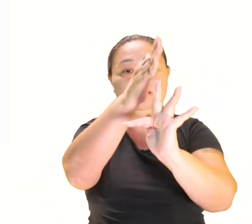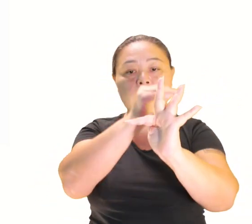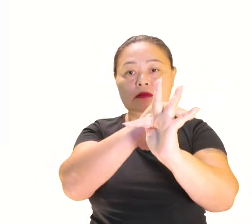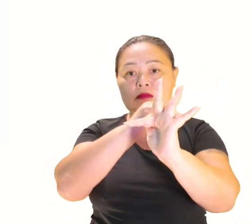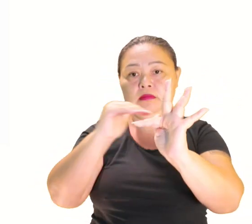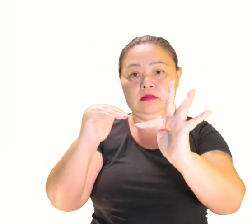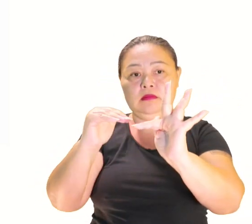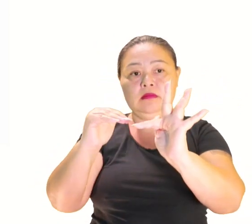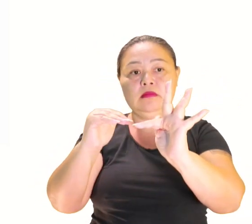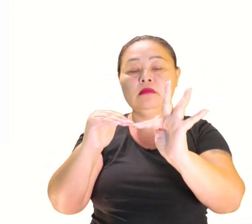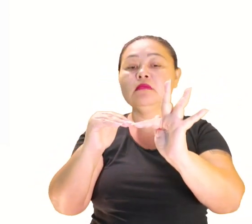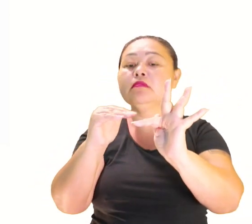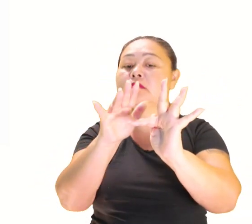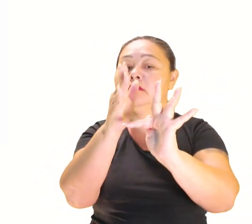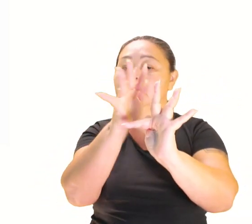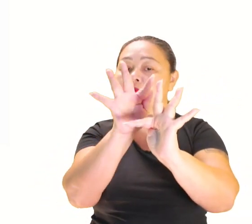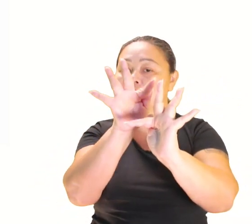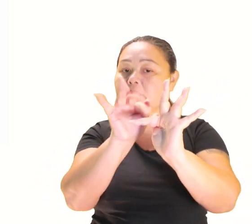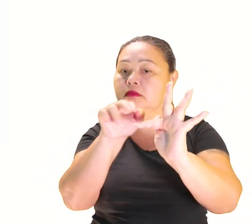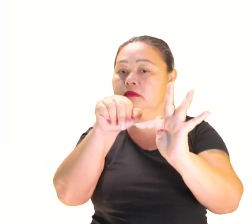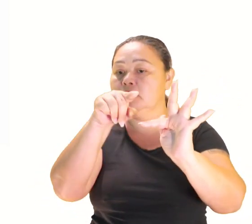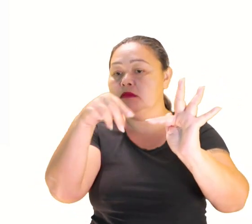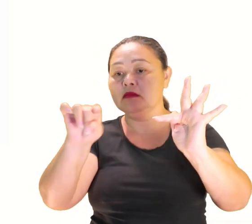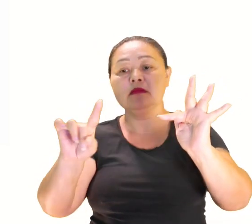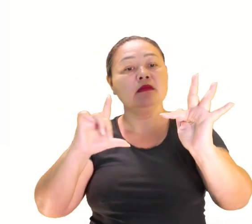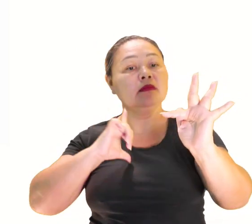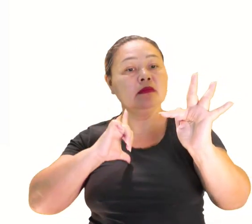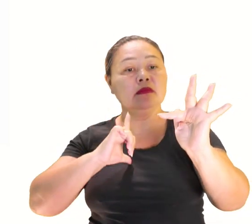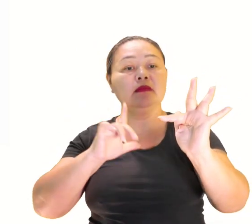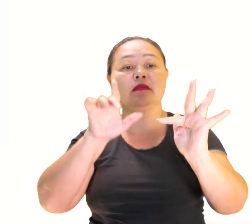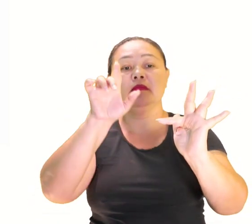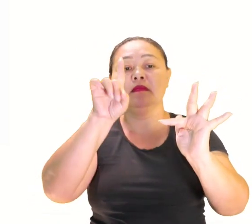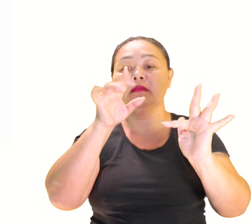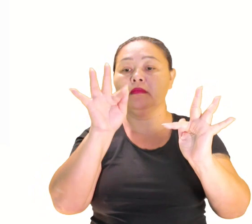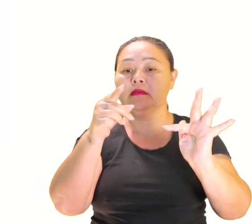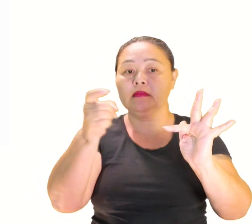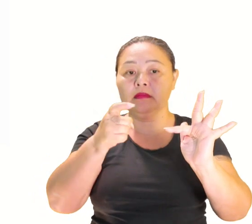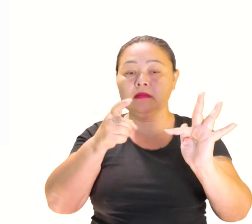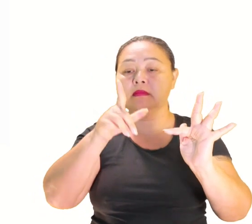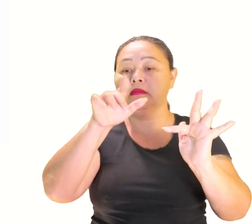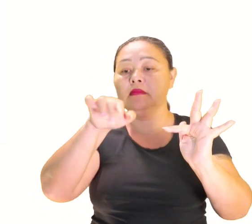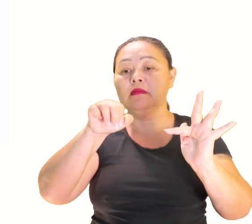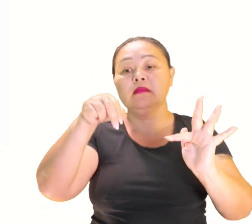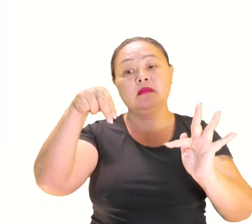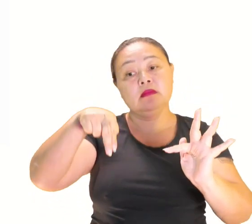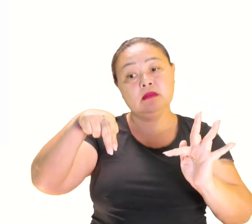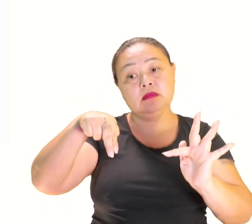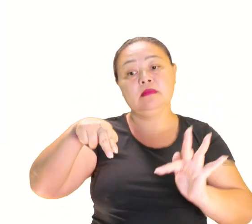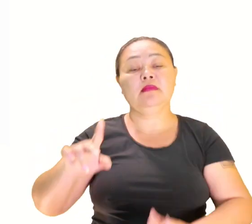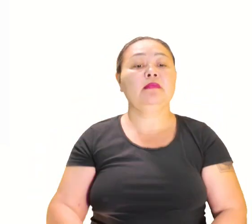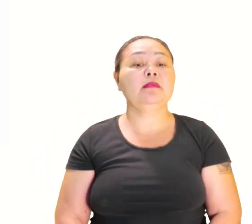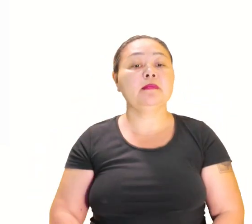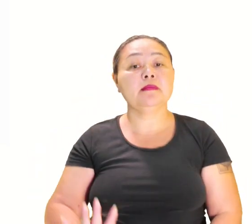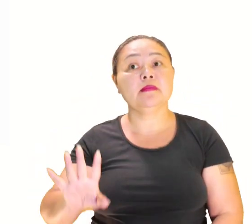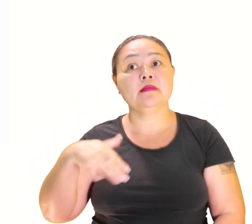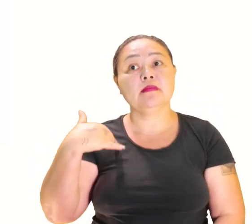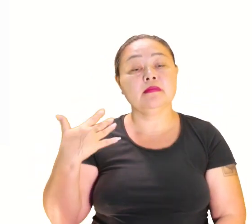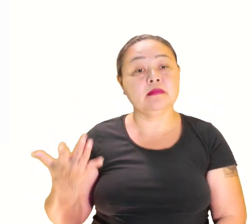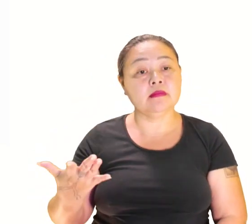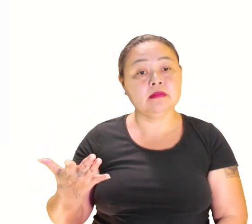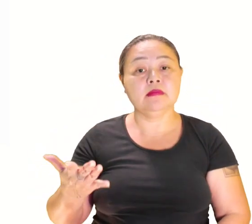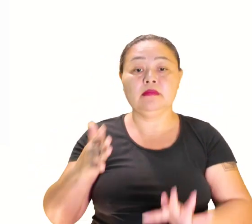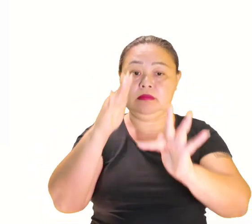plano cartesiano do gráfico da função f de x igual ao logaritmo de x na base n. Opa,